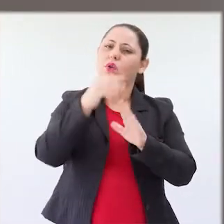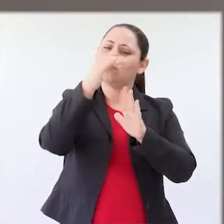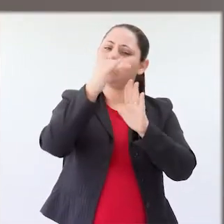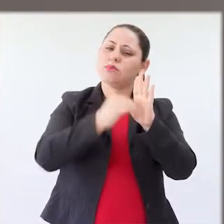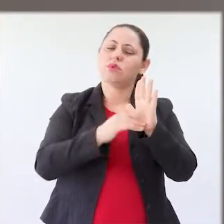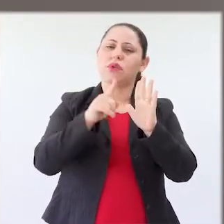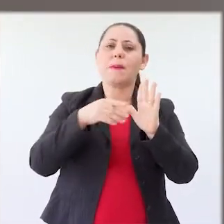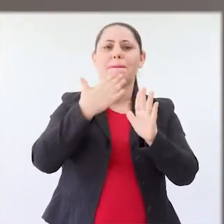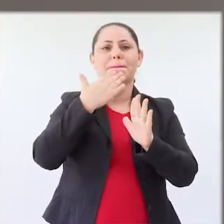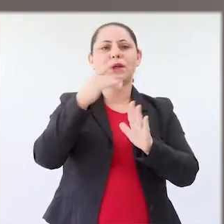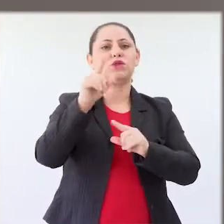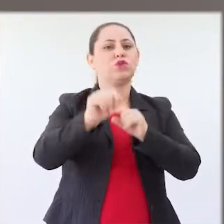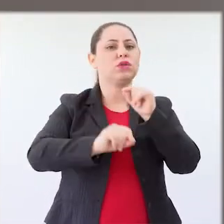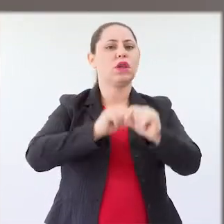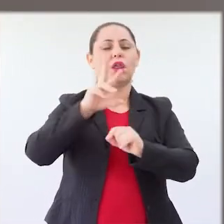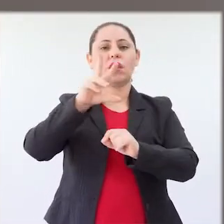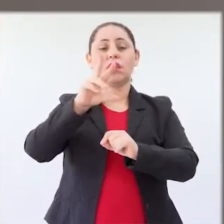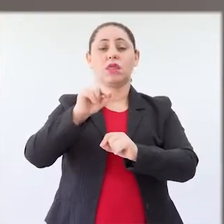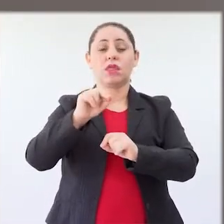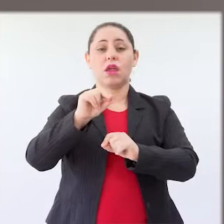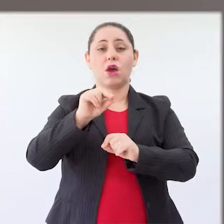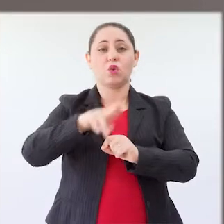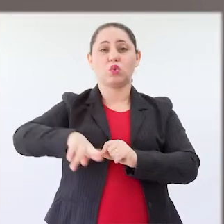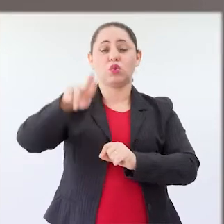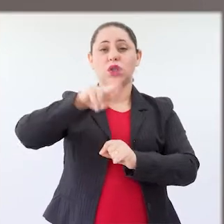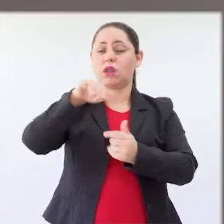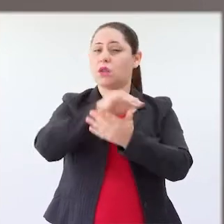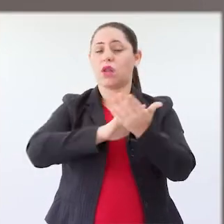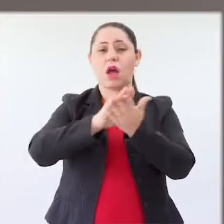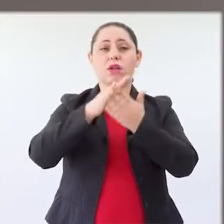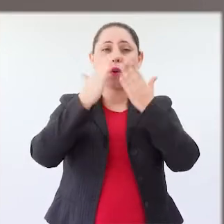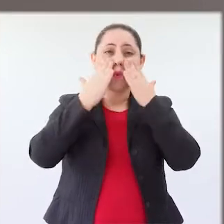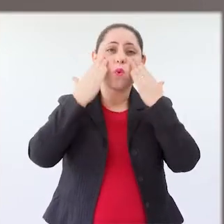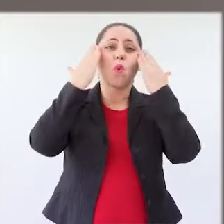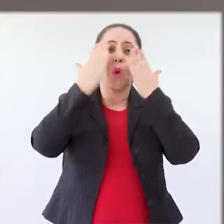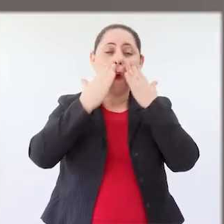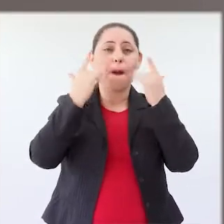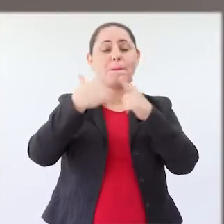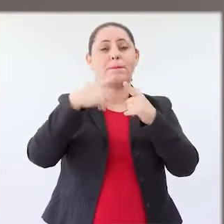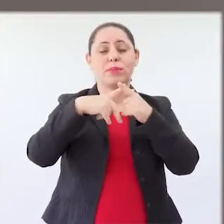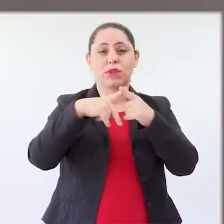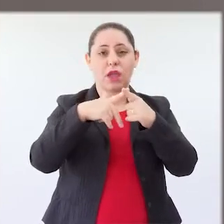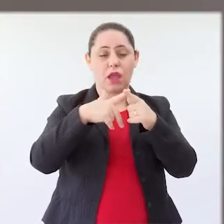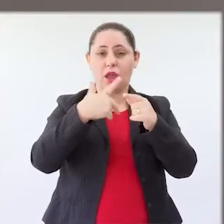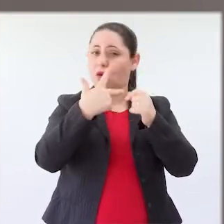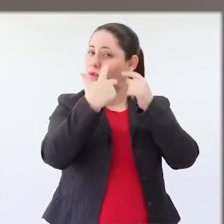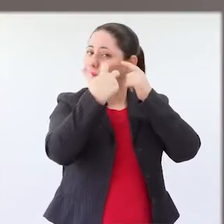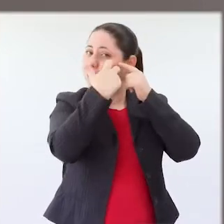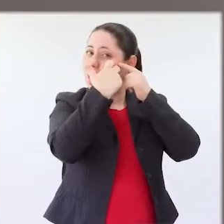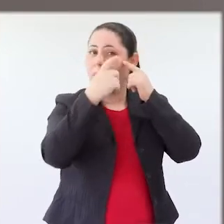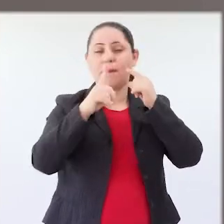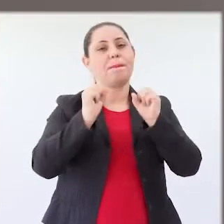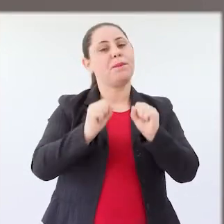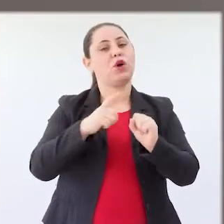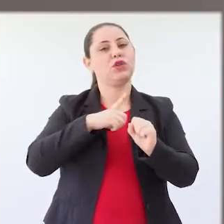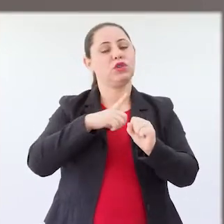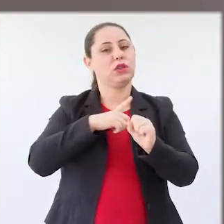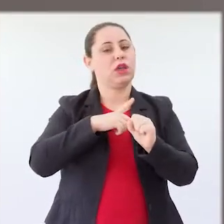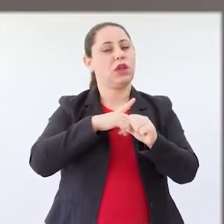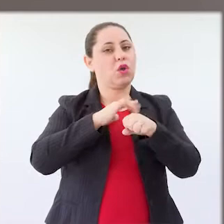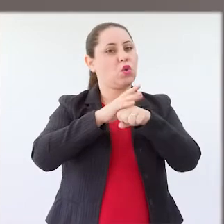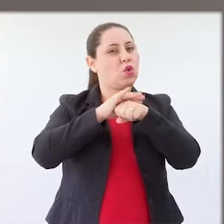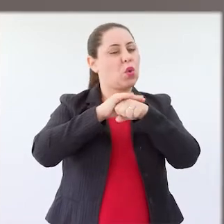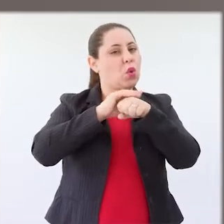pede, que seria para não estar passando nada no rosto devido ao local de aplicação, né? Que pode ter alguma